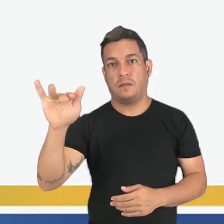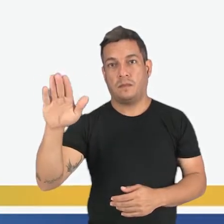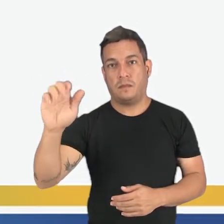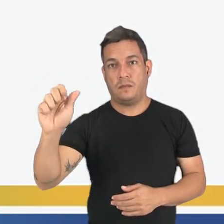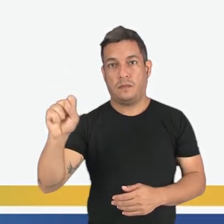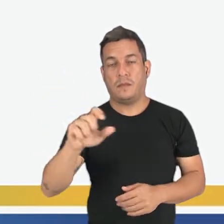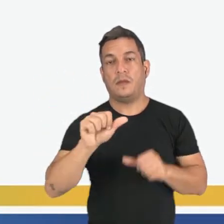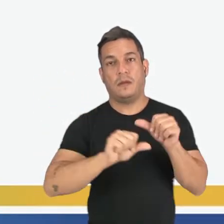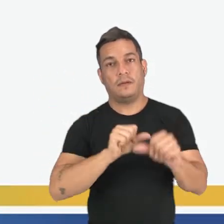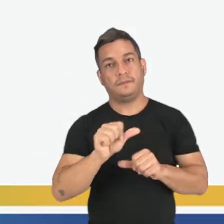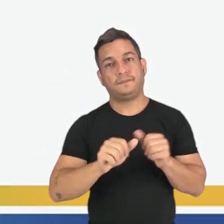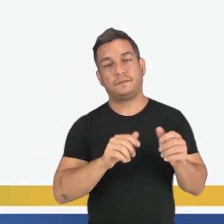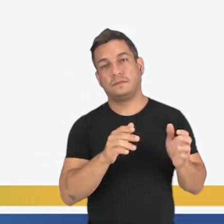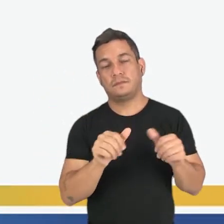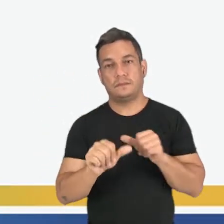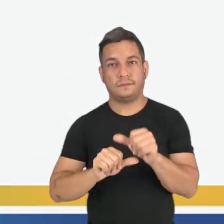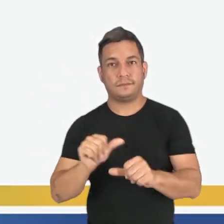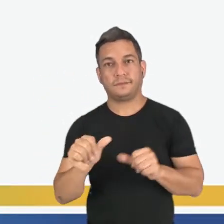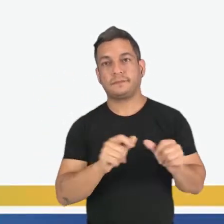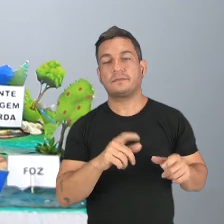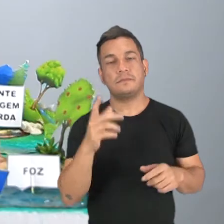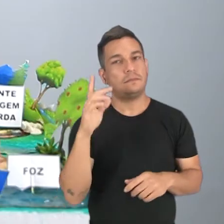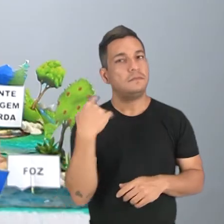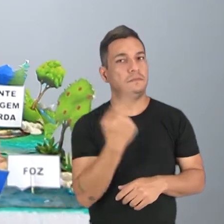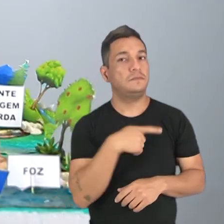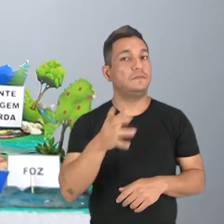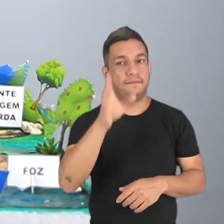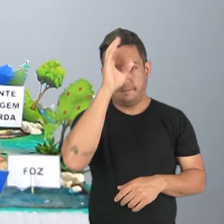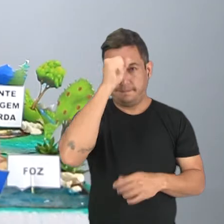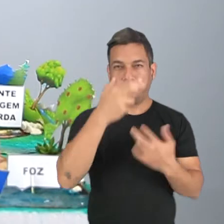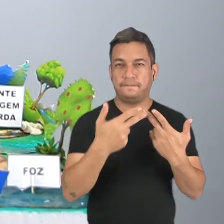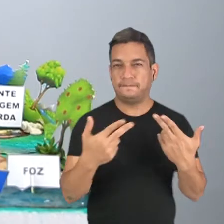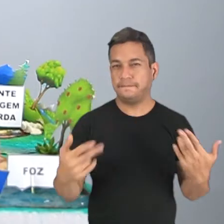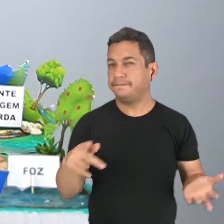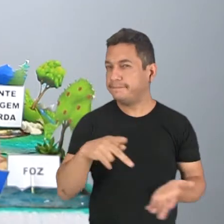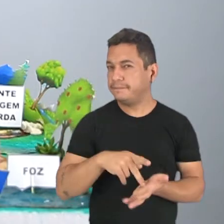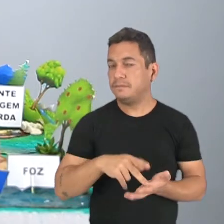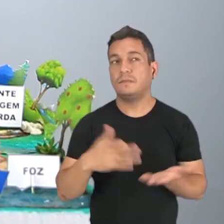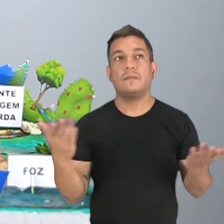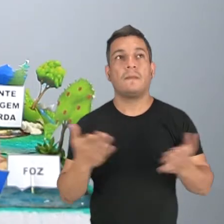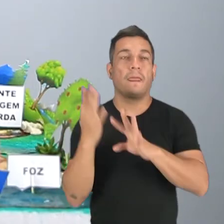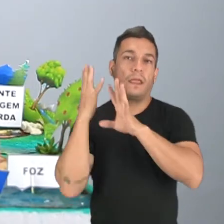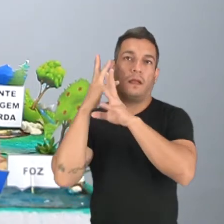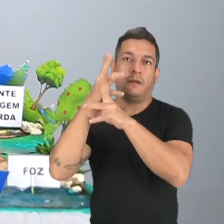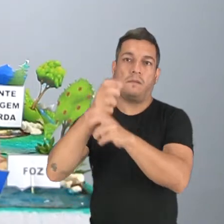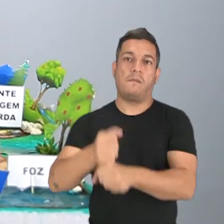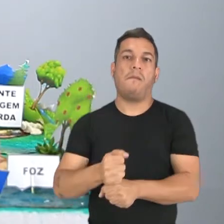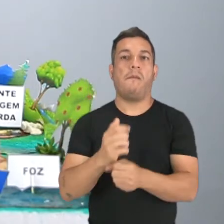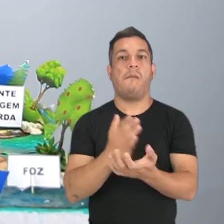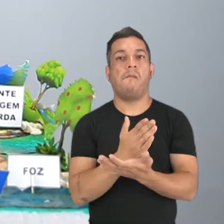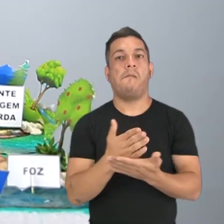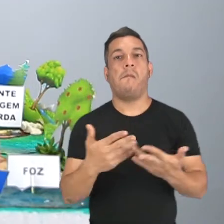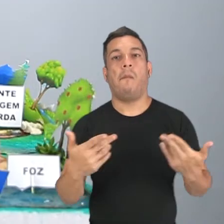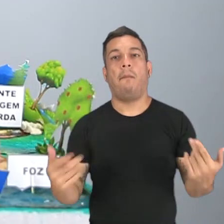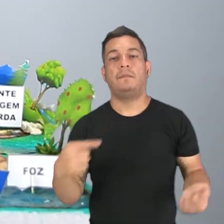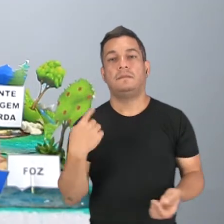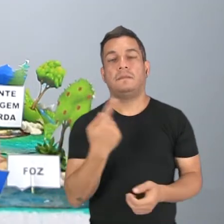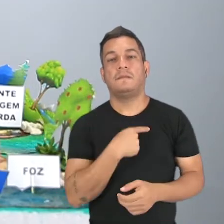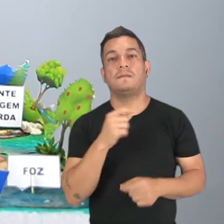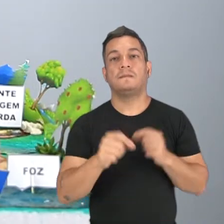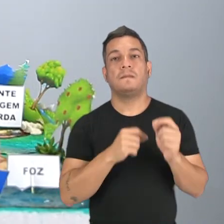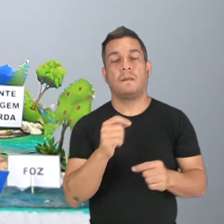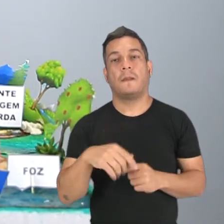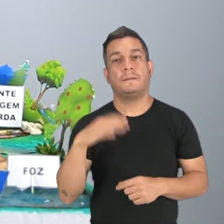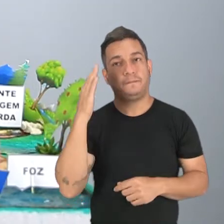migração. Já aprendemos muitas coisas, não foi verdade? Mas agora vamos recapitular algumas coisas para entrar